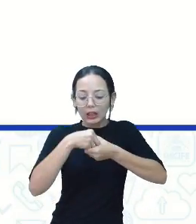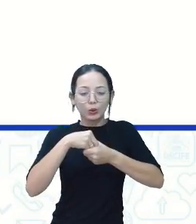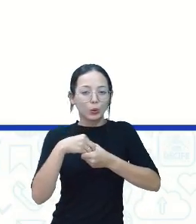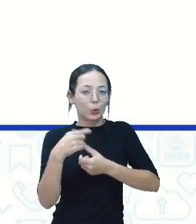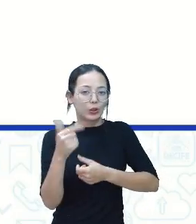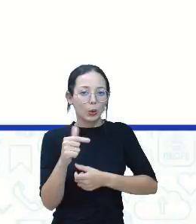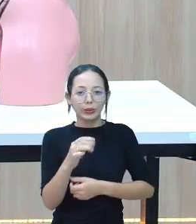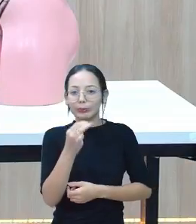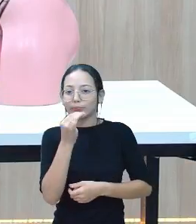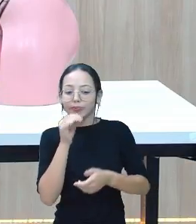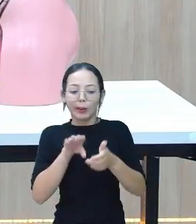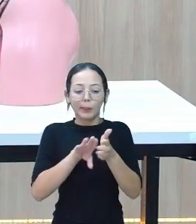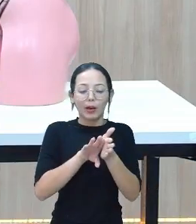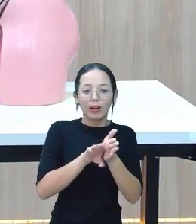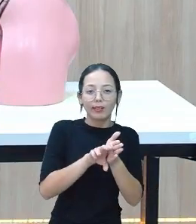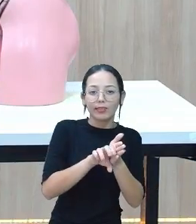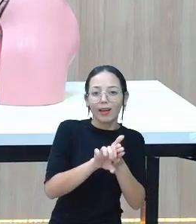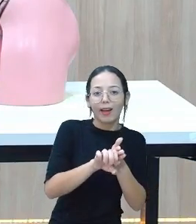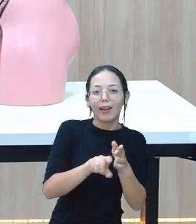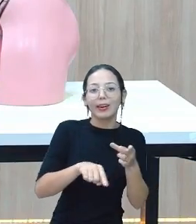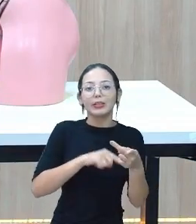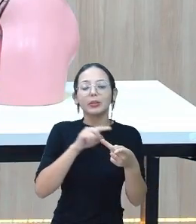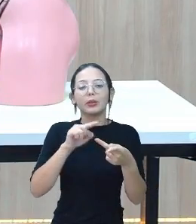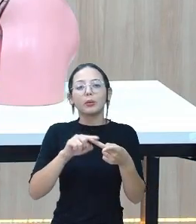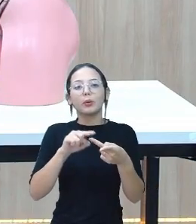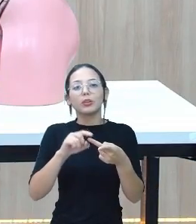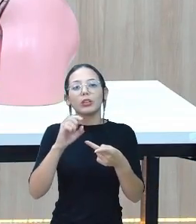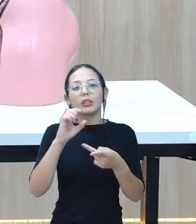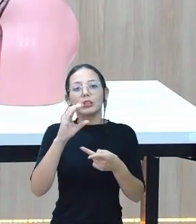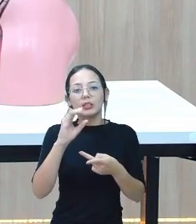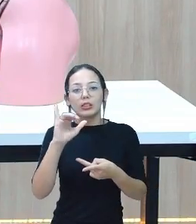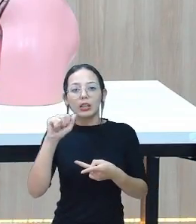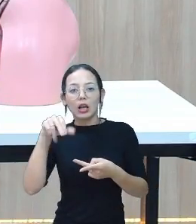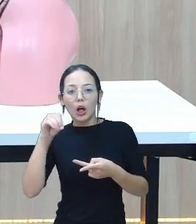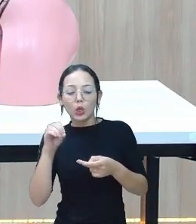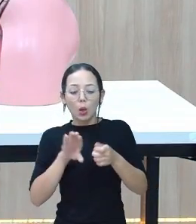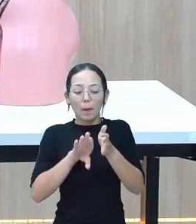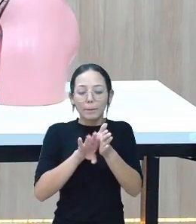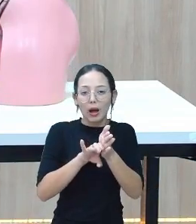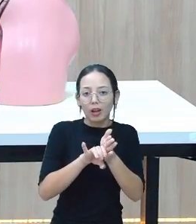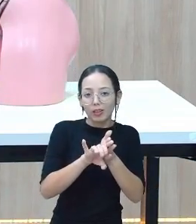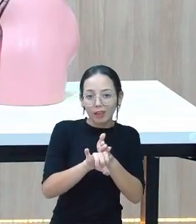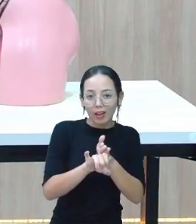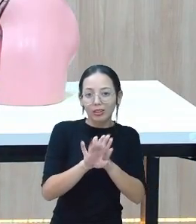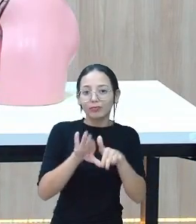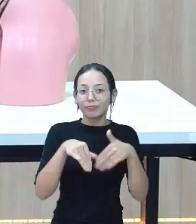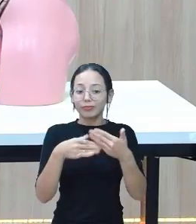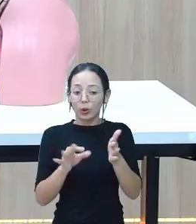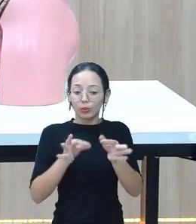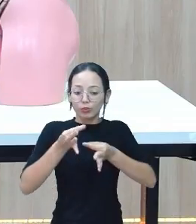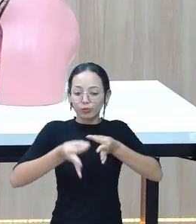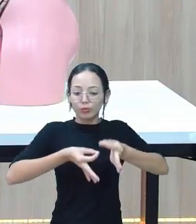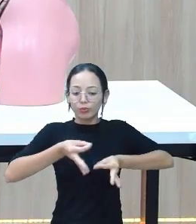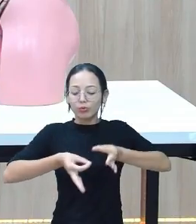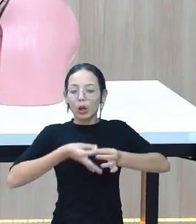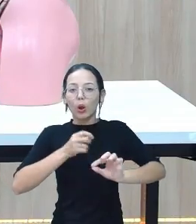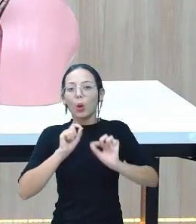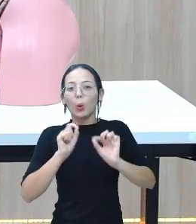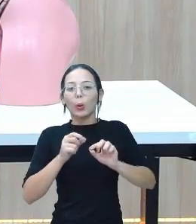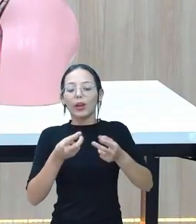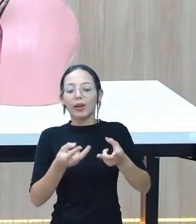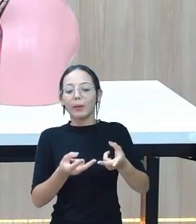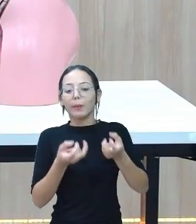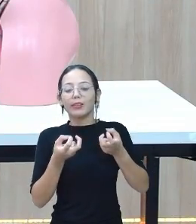nós temos as bactérias e as cianobactérias. Então, essa célula, a gente vê